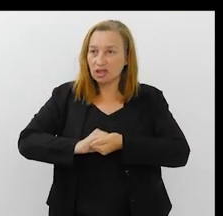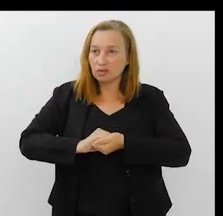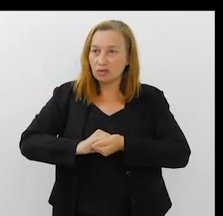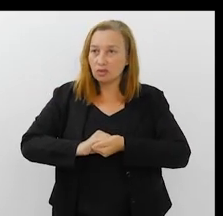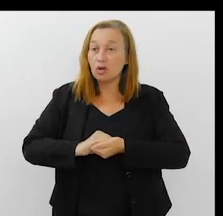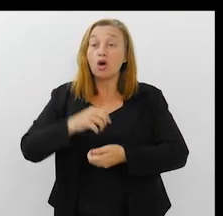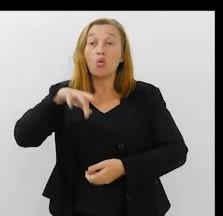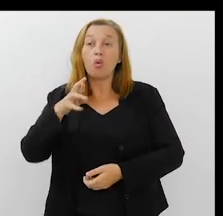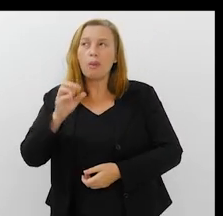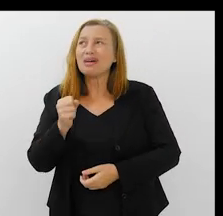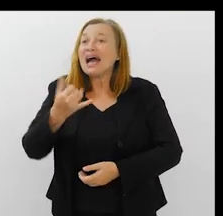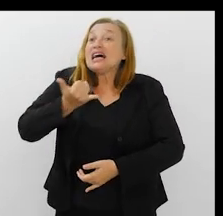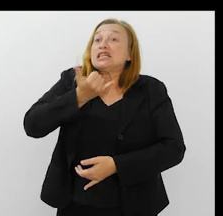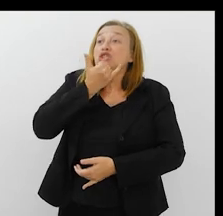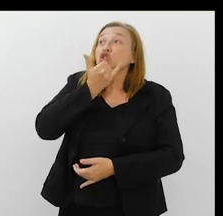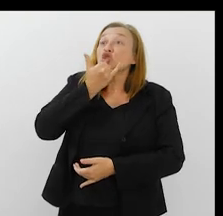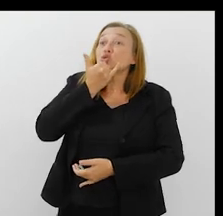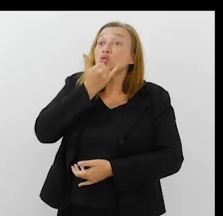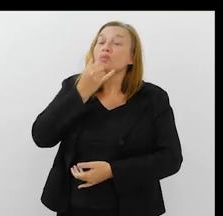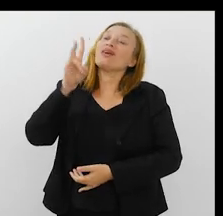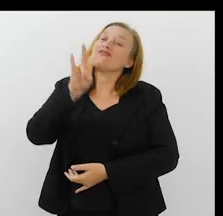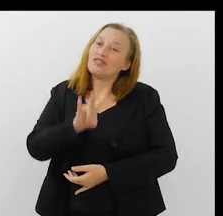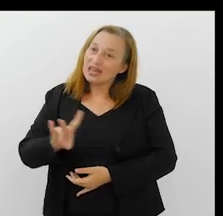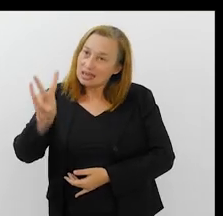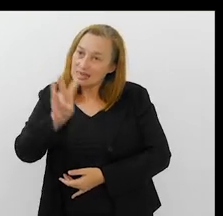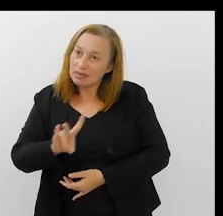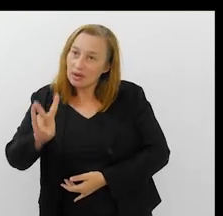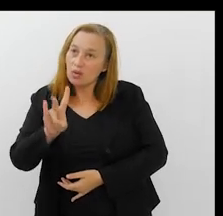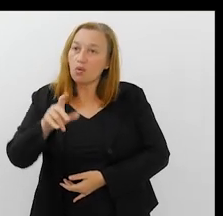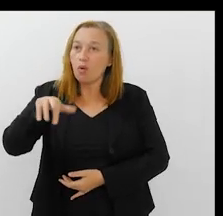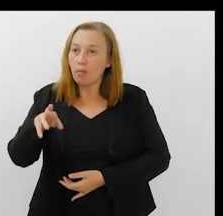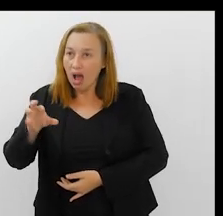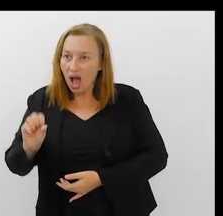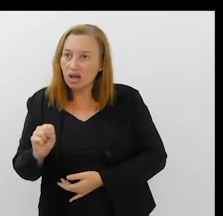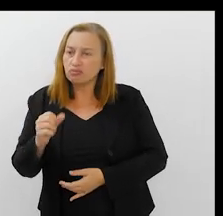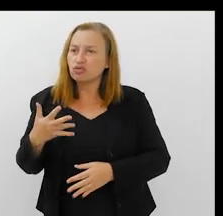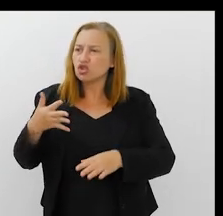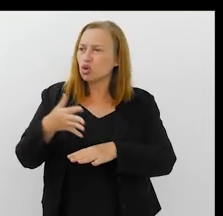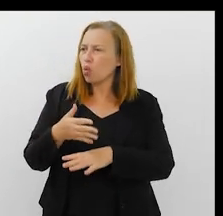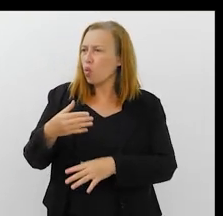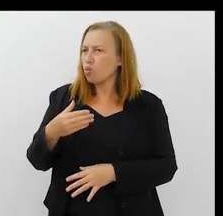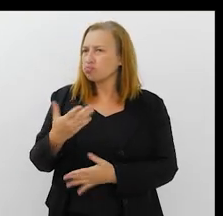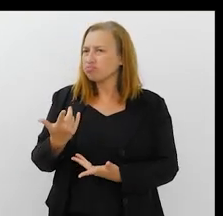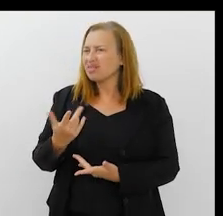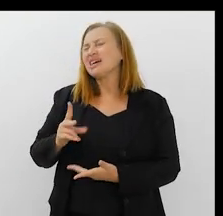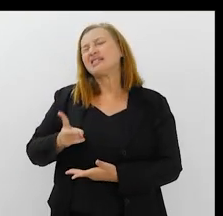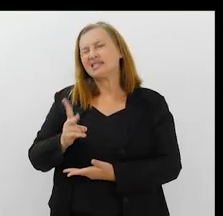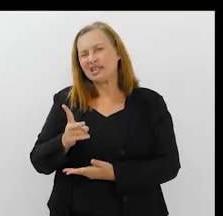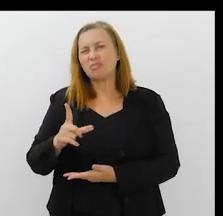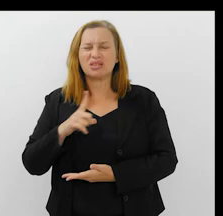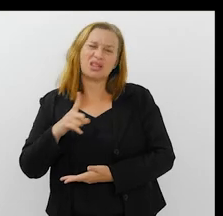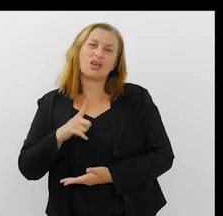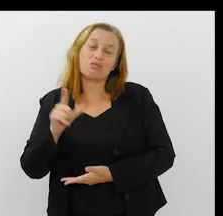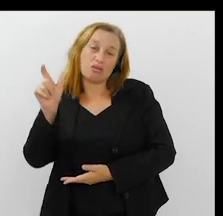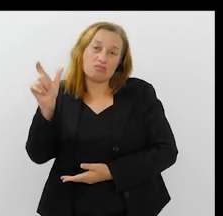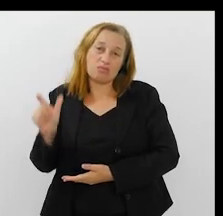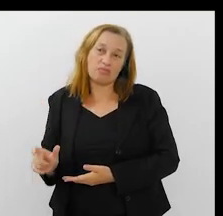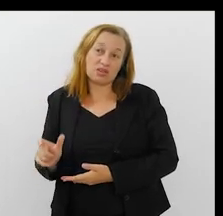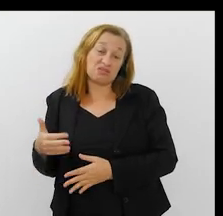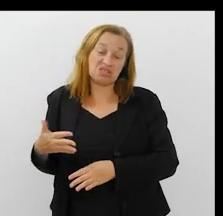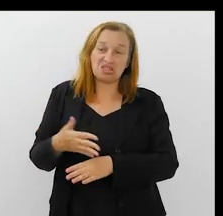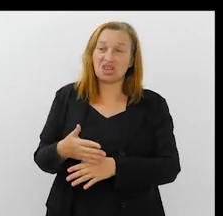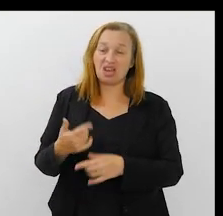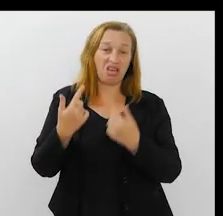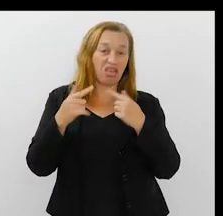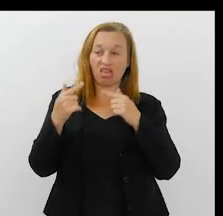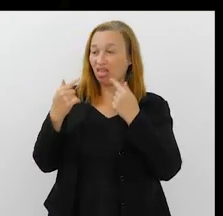Viradouro ainda com o Max Lopes. Desculpa, eu estava fazendo a Vila Isabel com o Max Lopes. Aí chegou tem sempre um fanfarrão que chega,